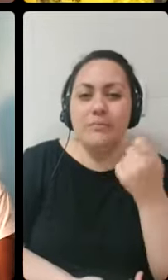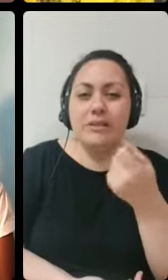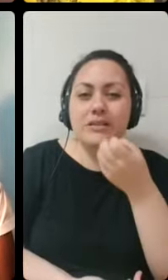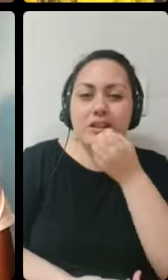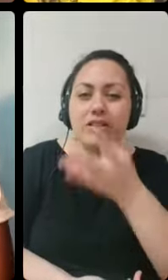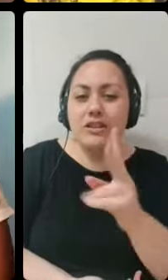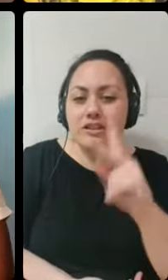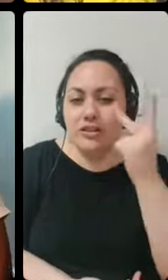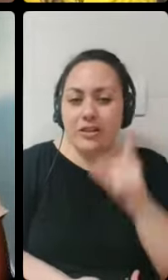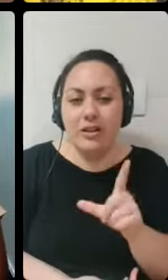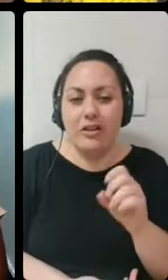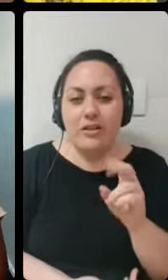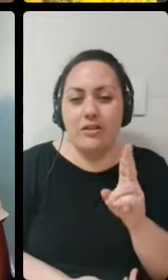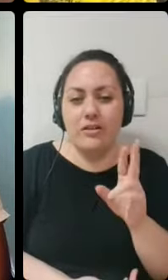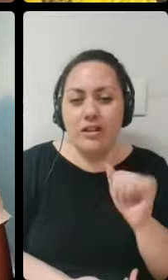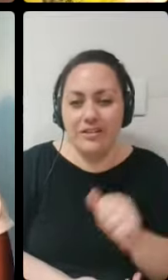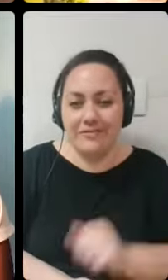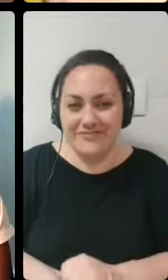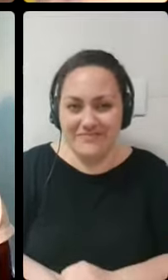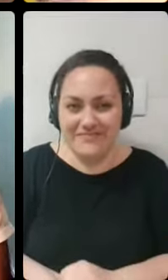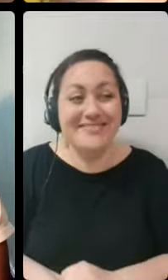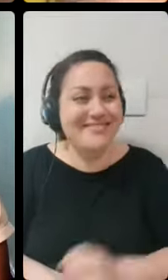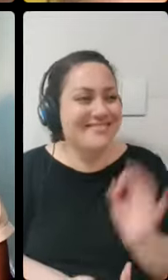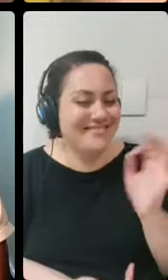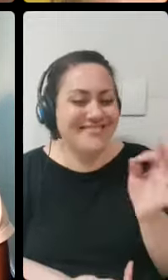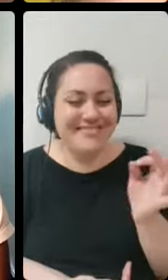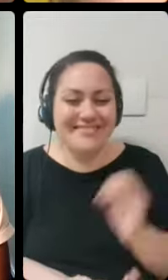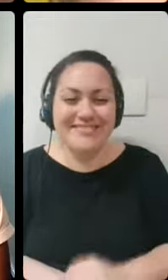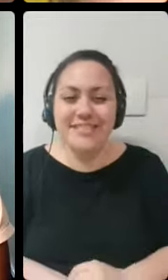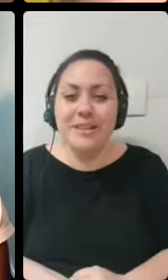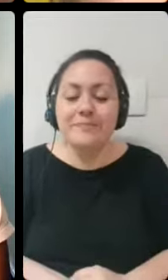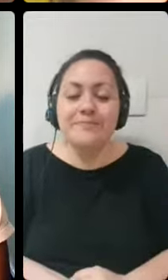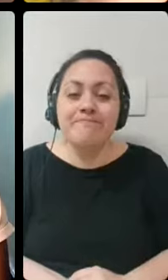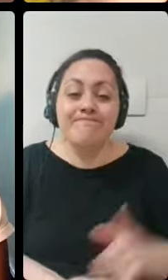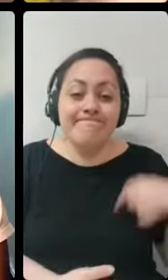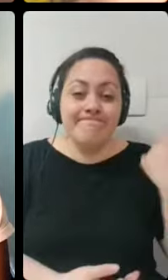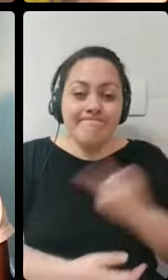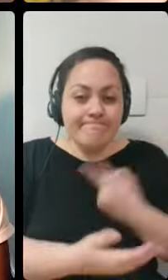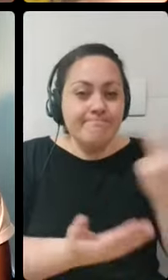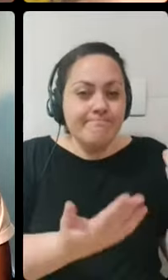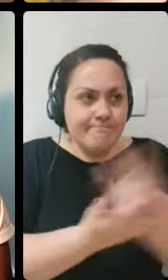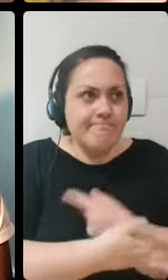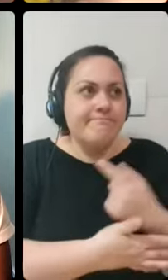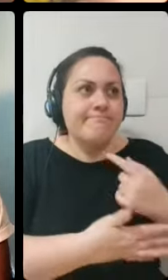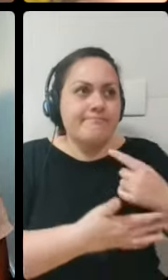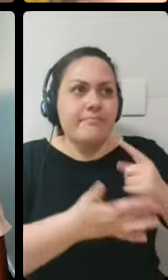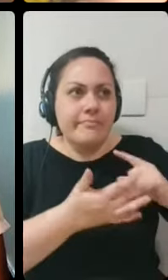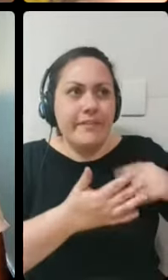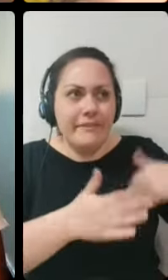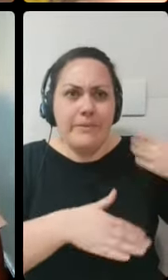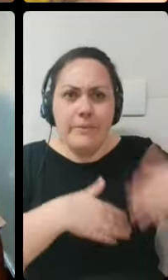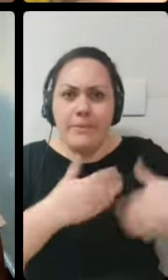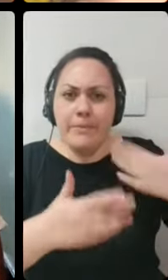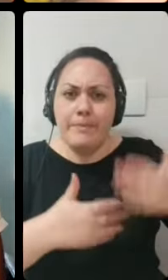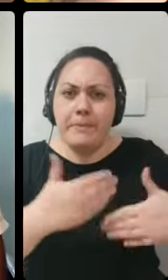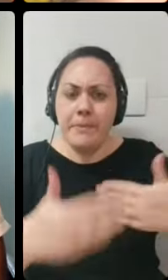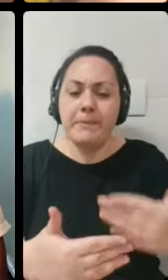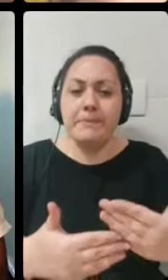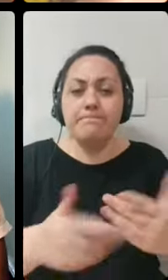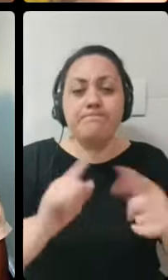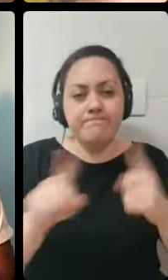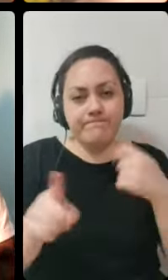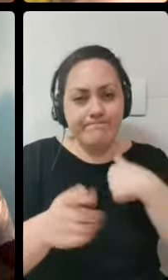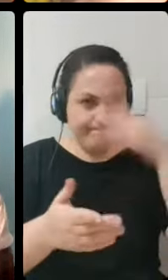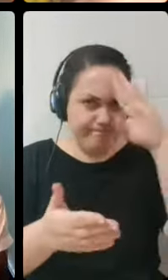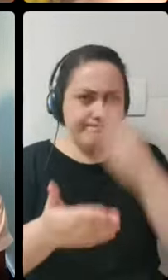É, eu vi ali. A gente passa por tanta coisa, mas eu acredito também no que a Domênica disse, né? Porque a partir do Rondon, a